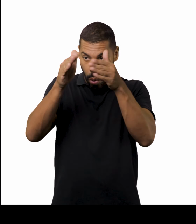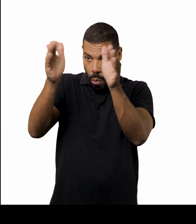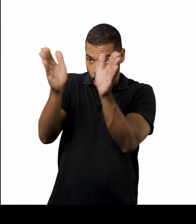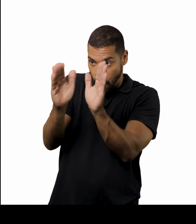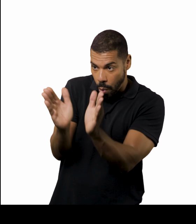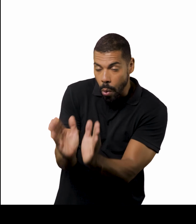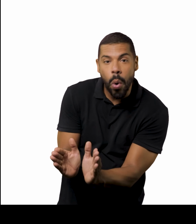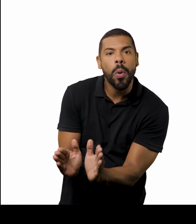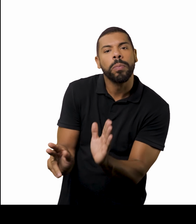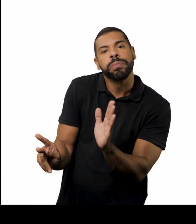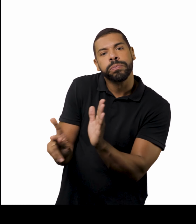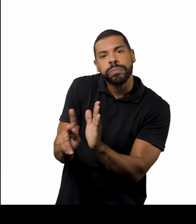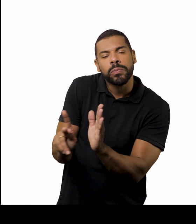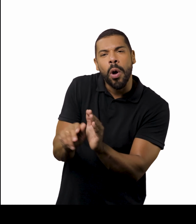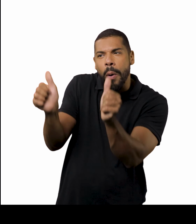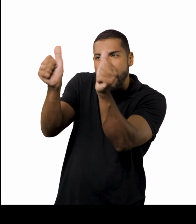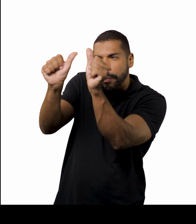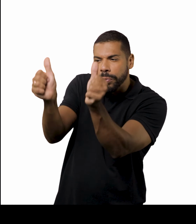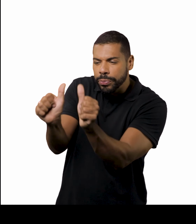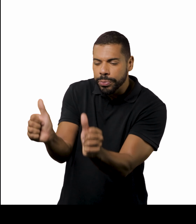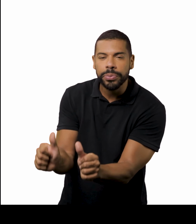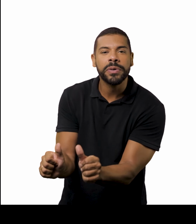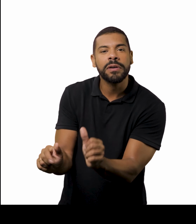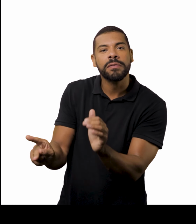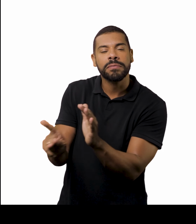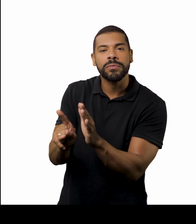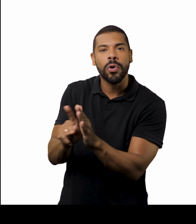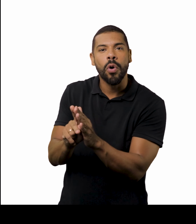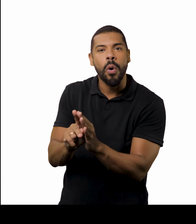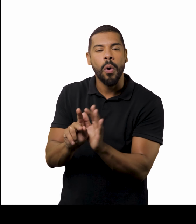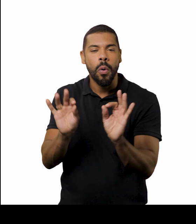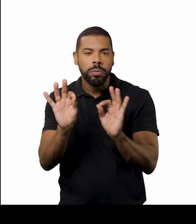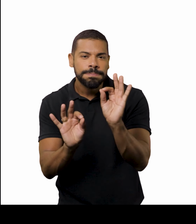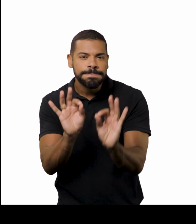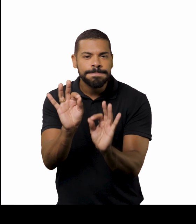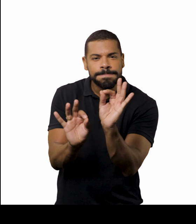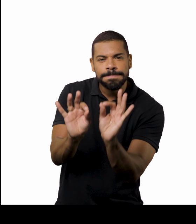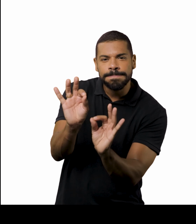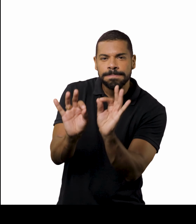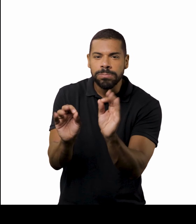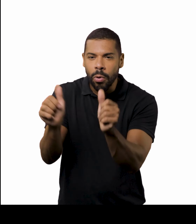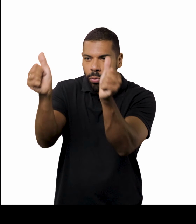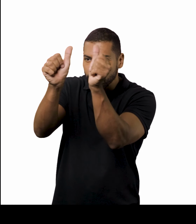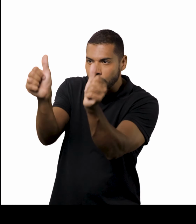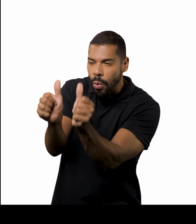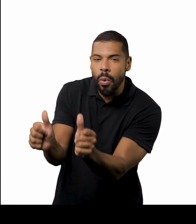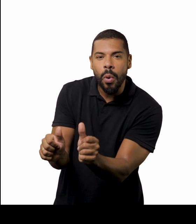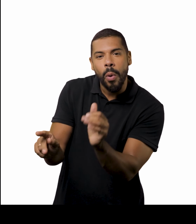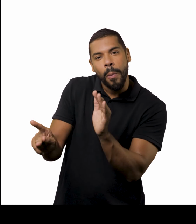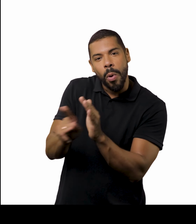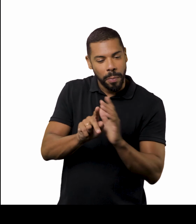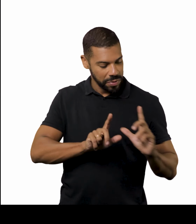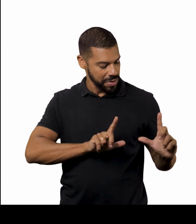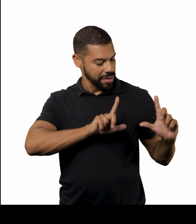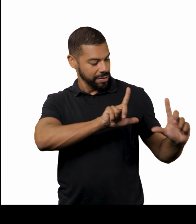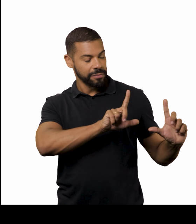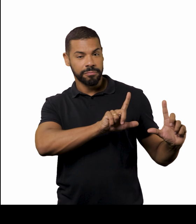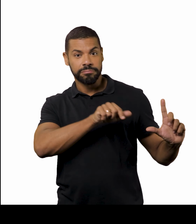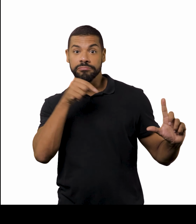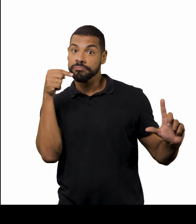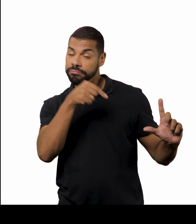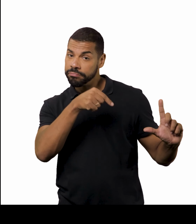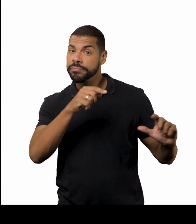uma lingerie de alumínio e, ao mesmo tempo, com a volumetria similar a uma das obras do Edgar e